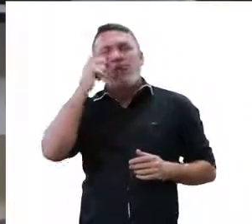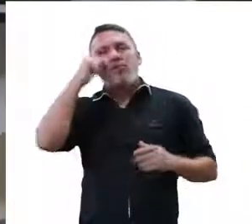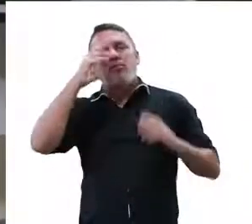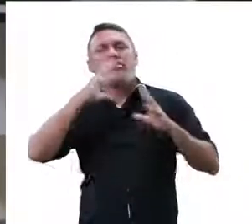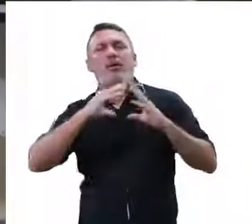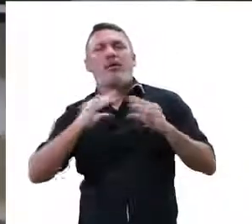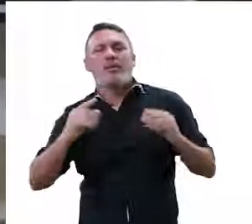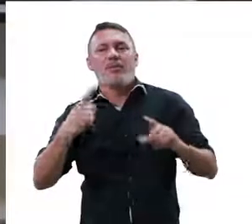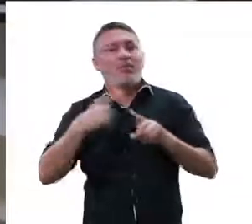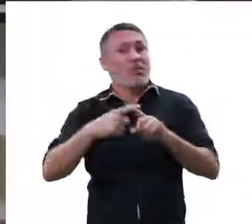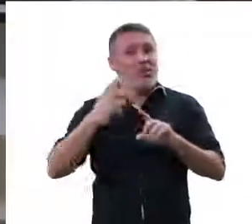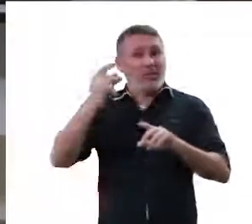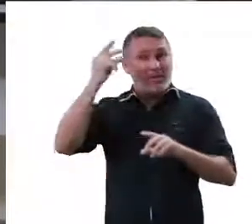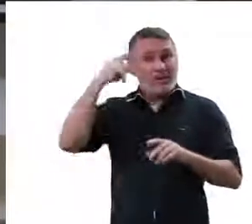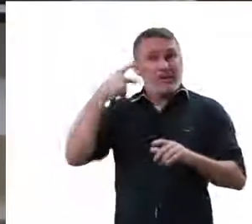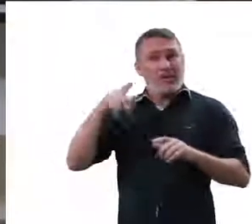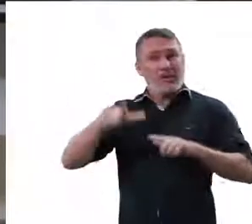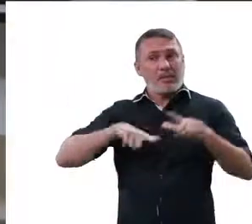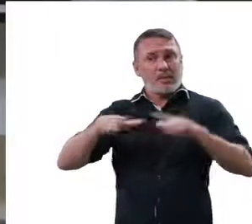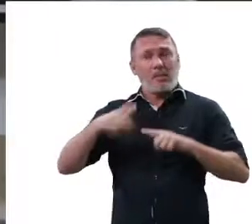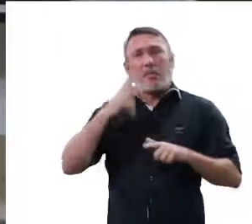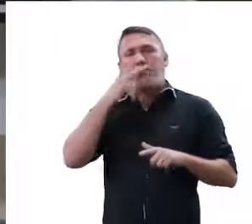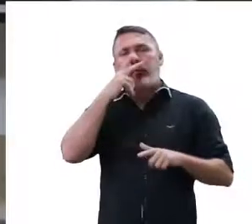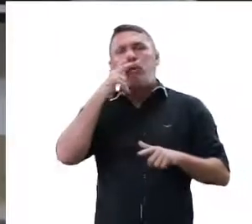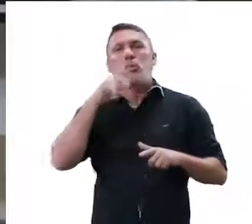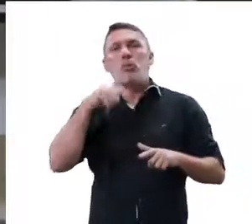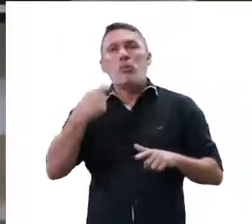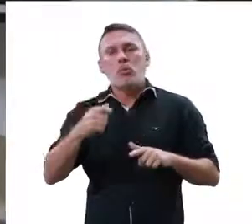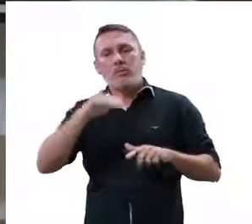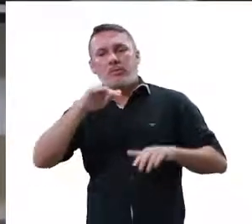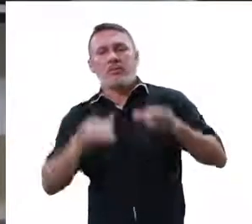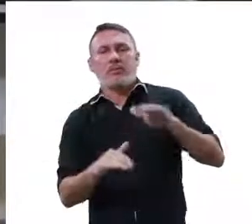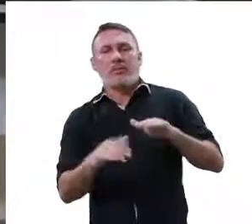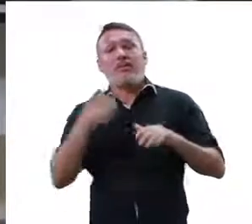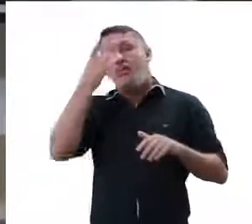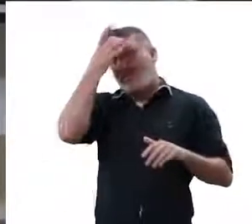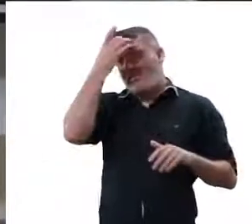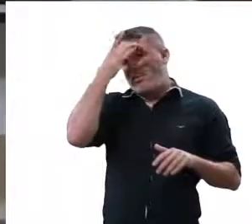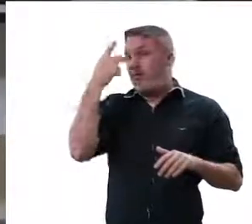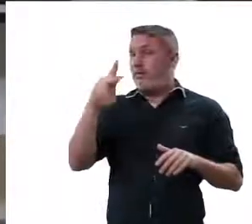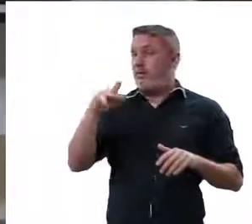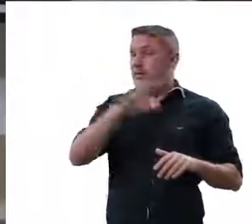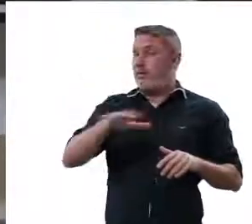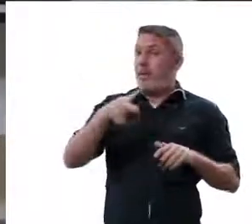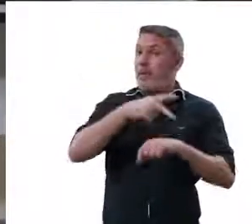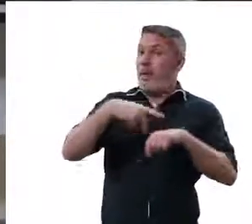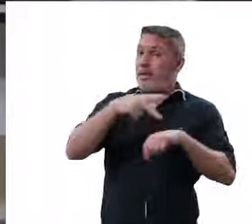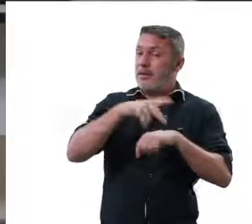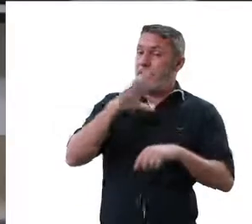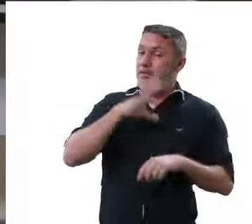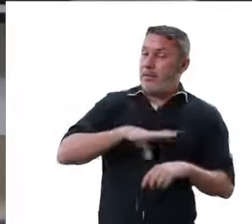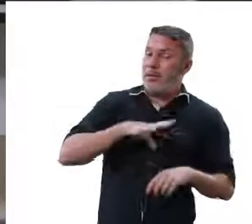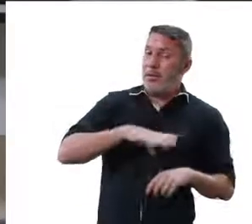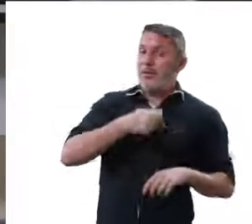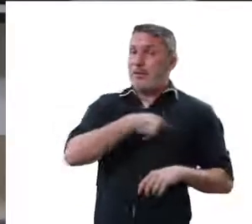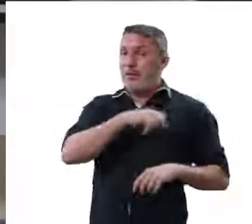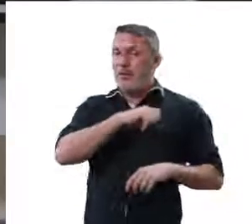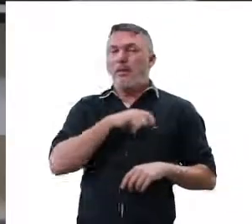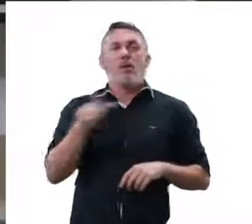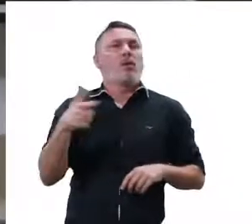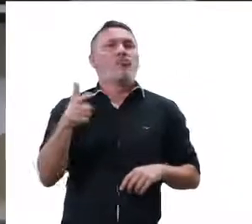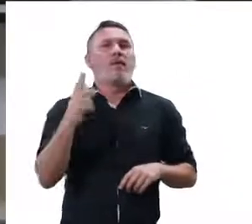vive, né? Ele pensa, né? O trabalho é um processo de degradação do homem, nessa concepção